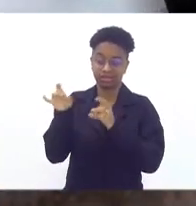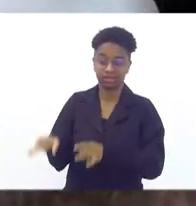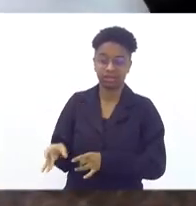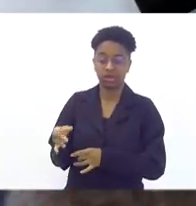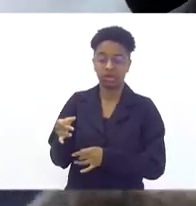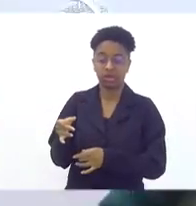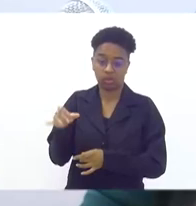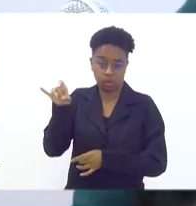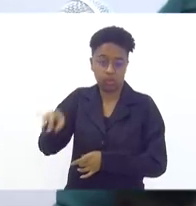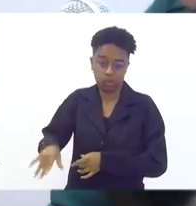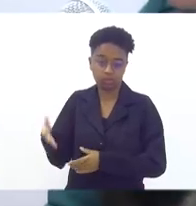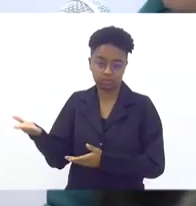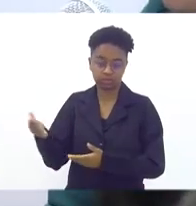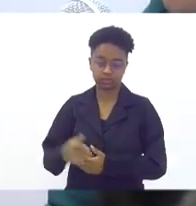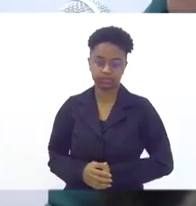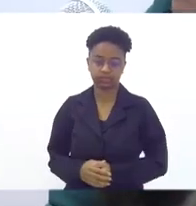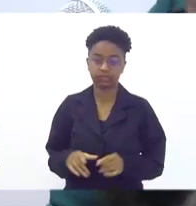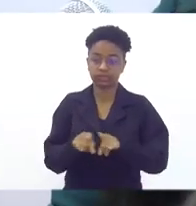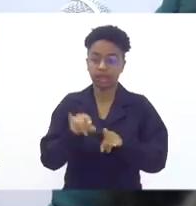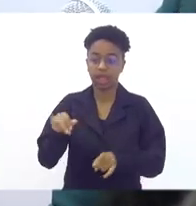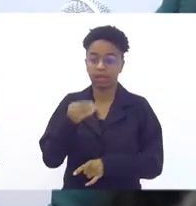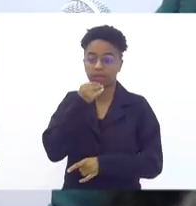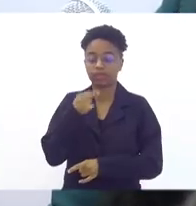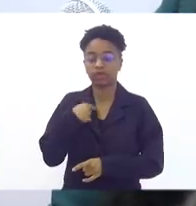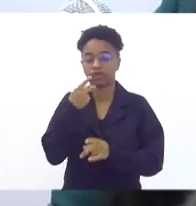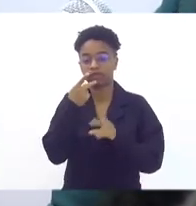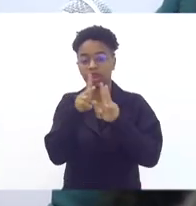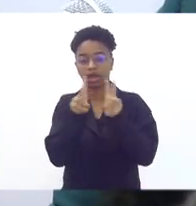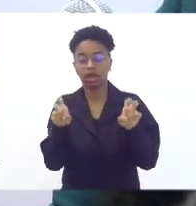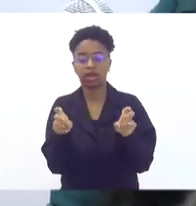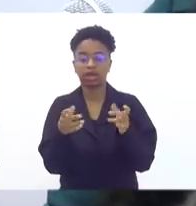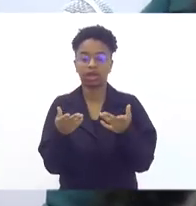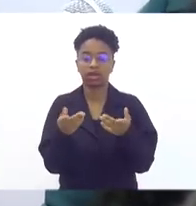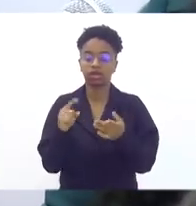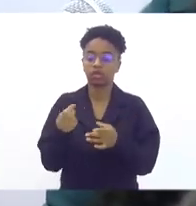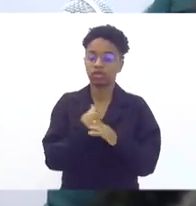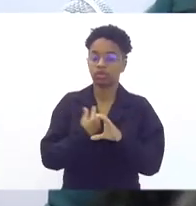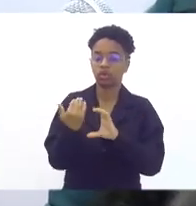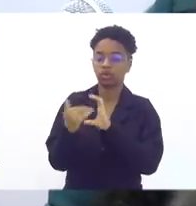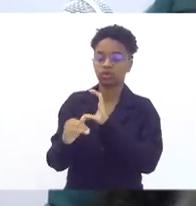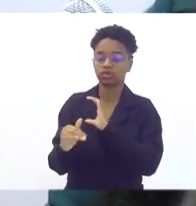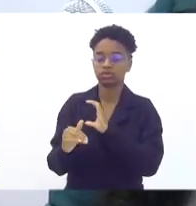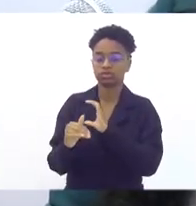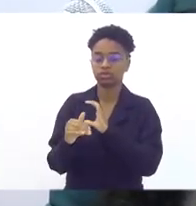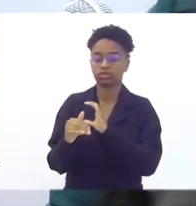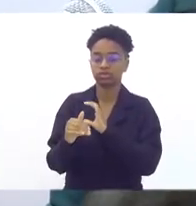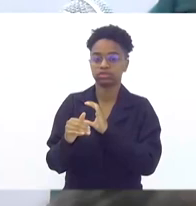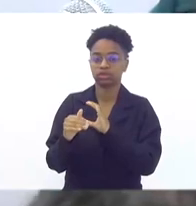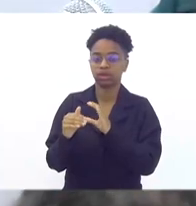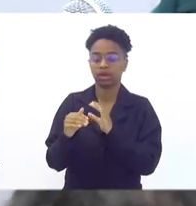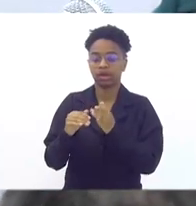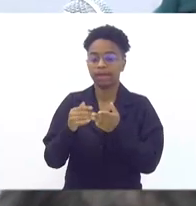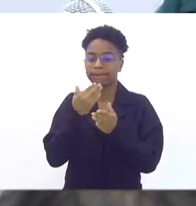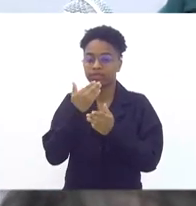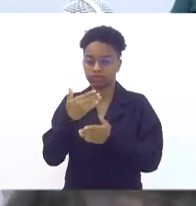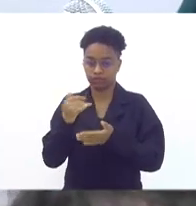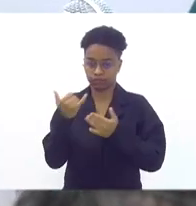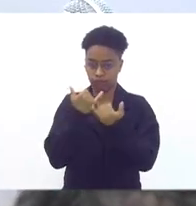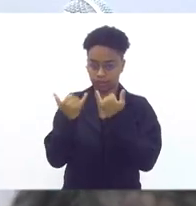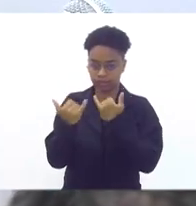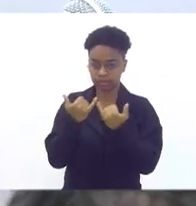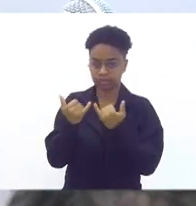é aproveitar também para fazer uma menção aqui que nós enviamos um requerimento de informações